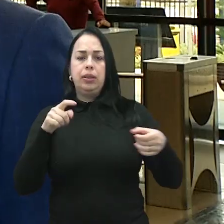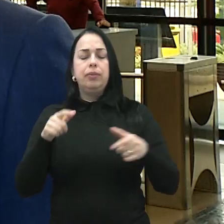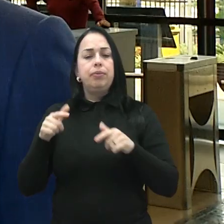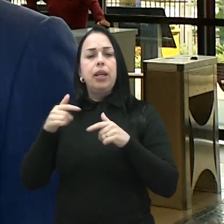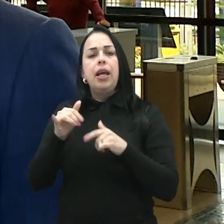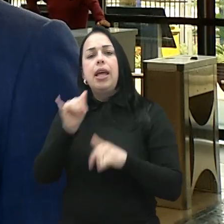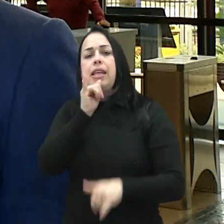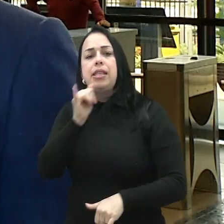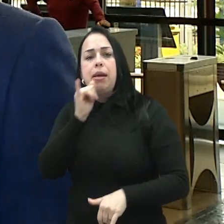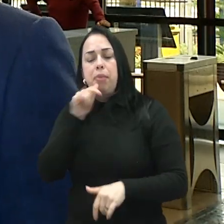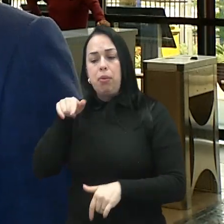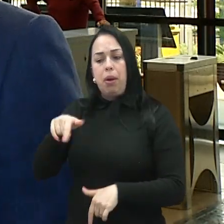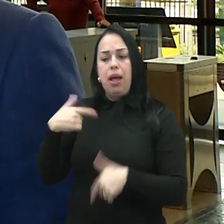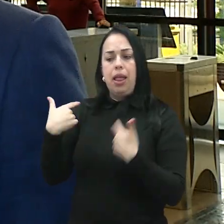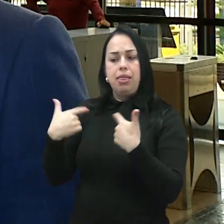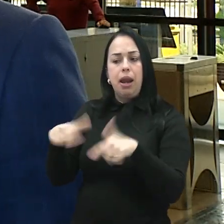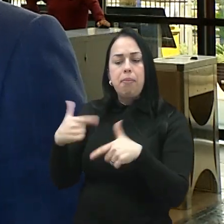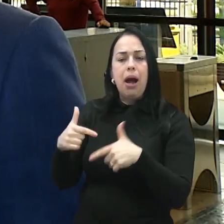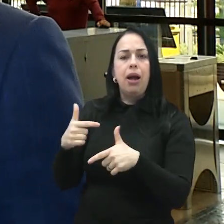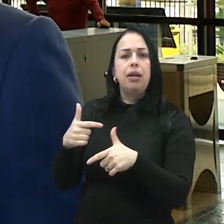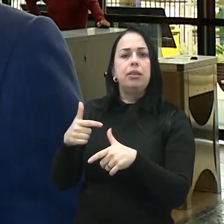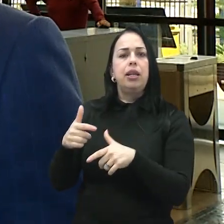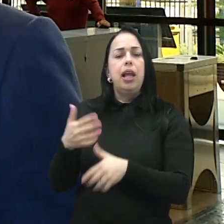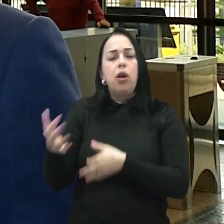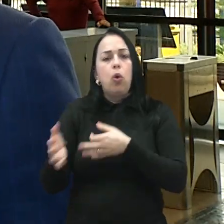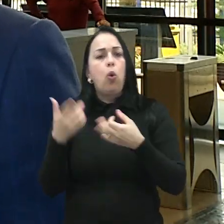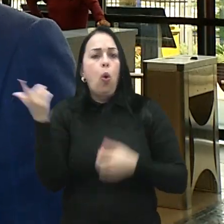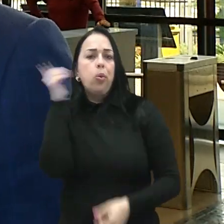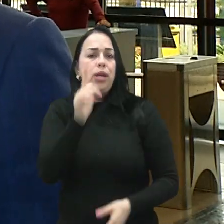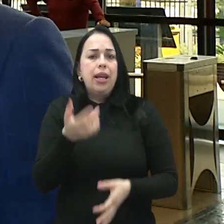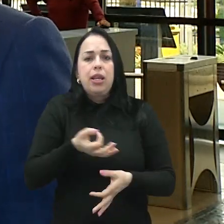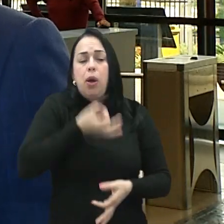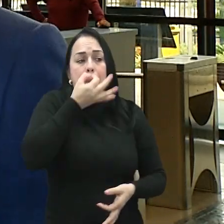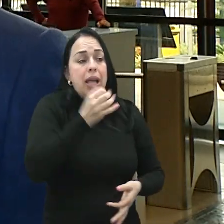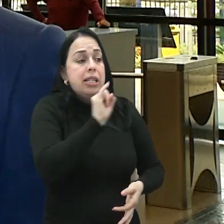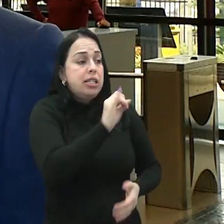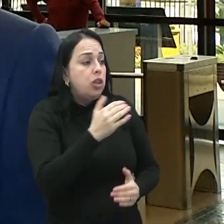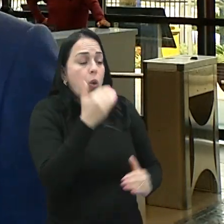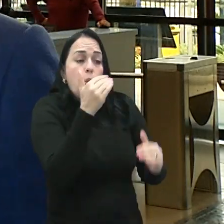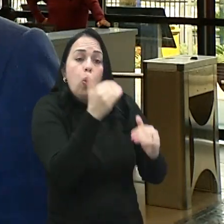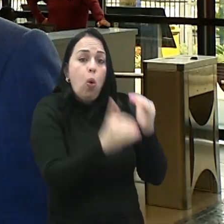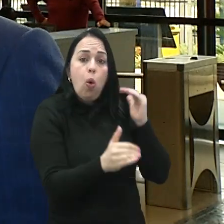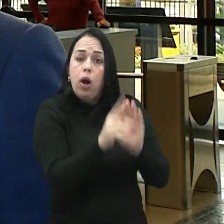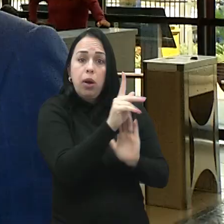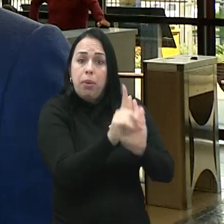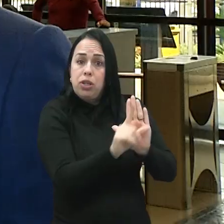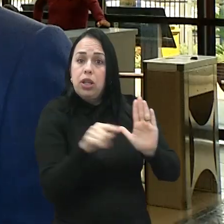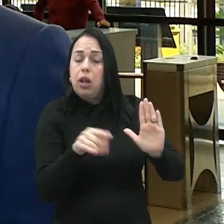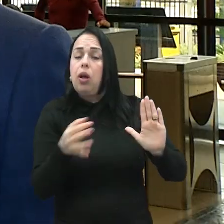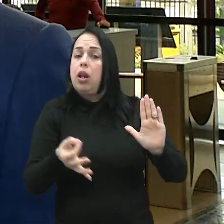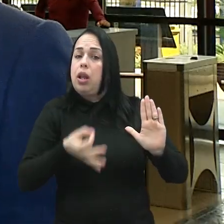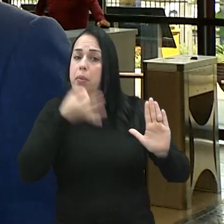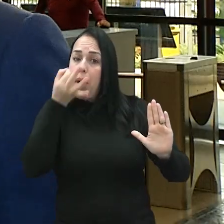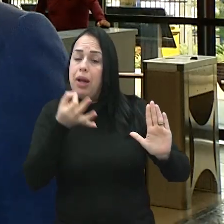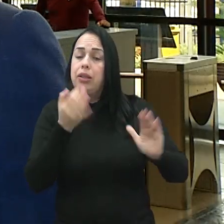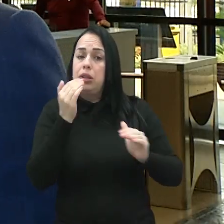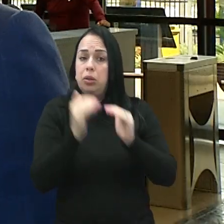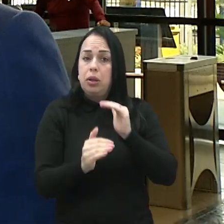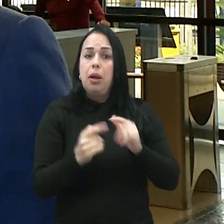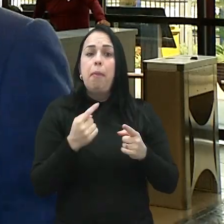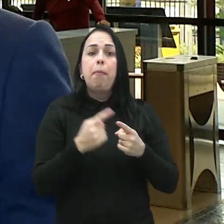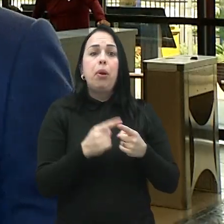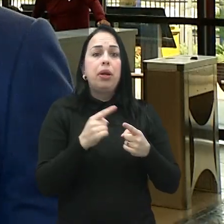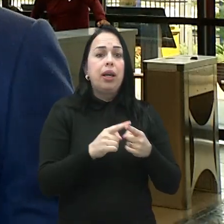por exemplo, um servidor de carreira, ele tem mais autonomia para dar um parecer, por exemplo, contrário a determinado projeto de lei de determinado